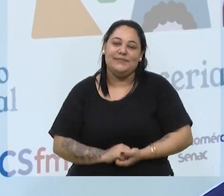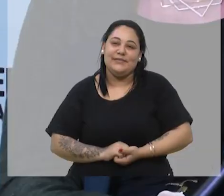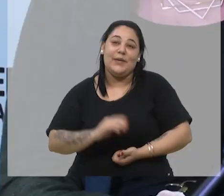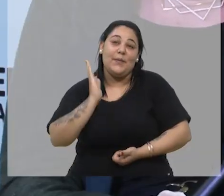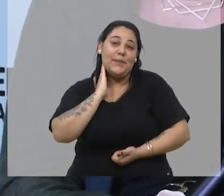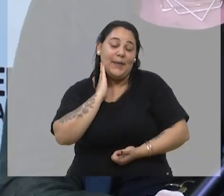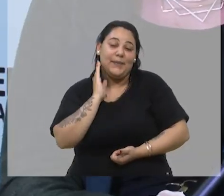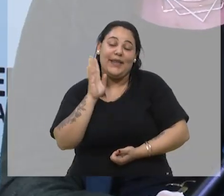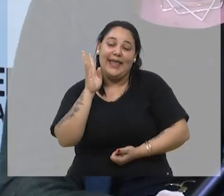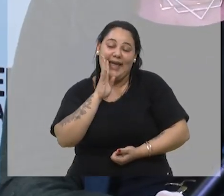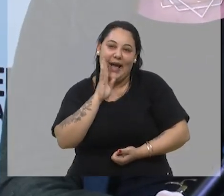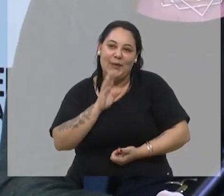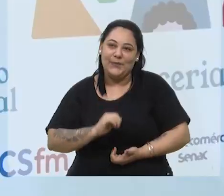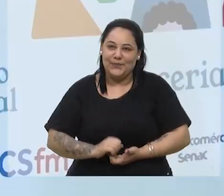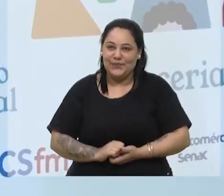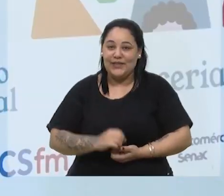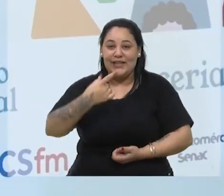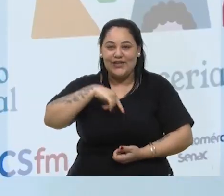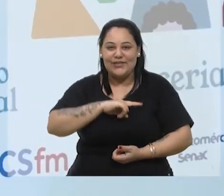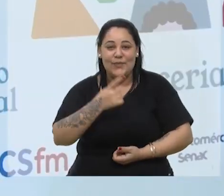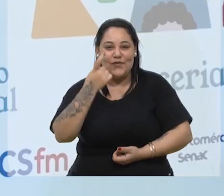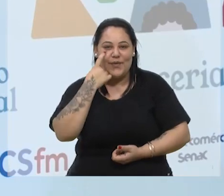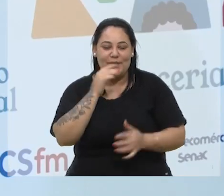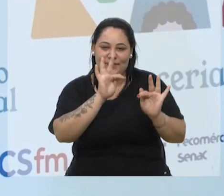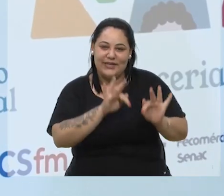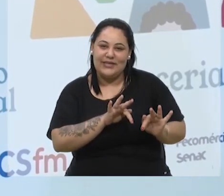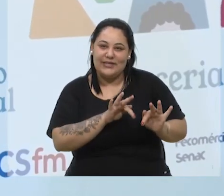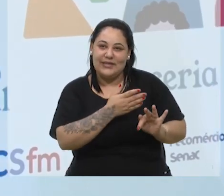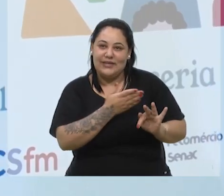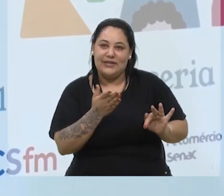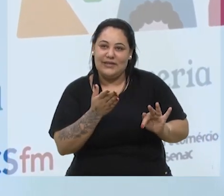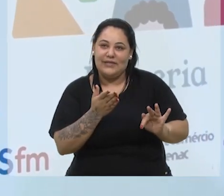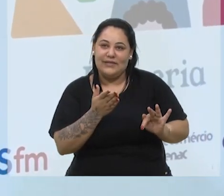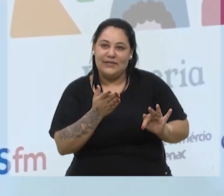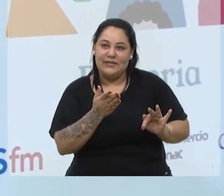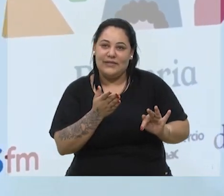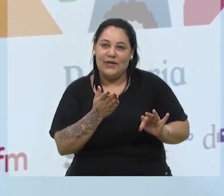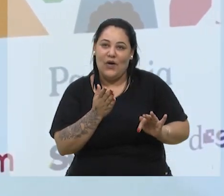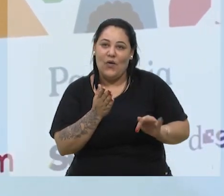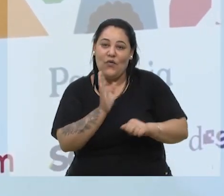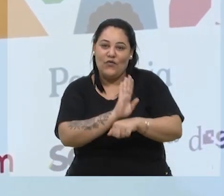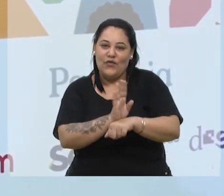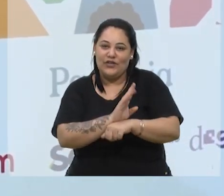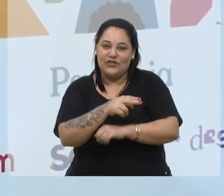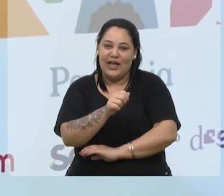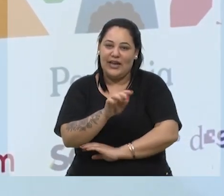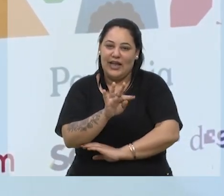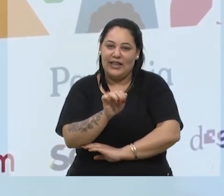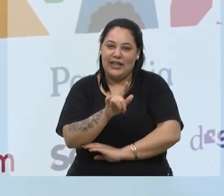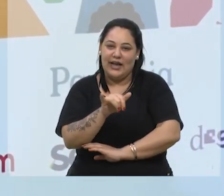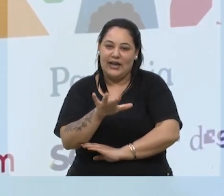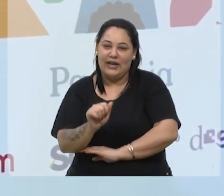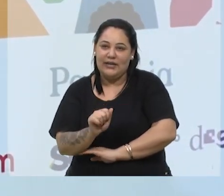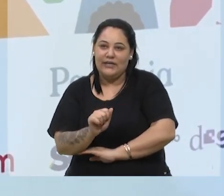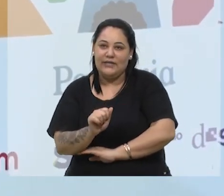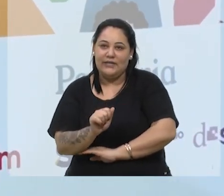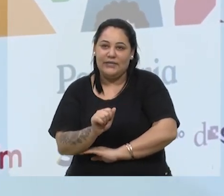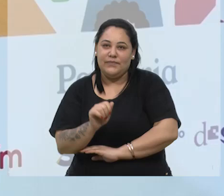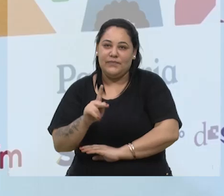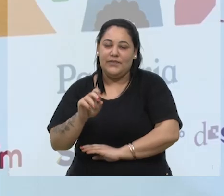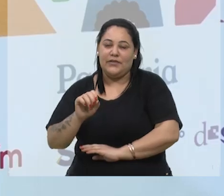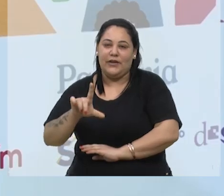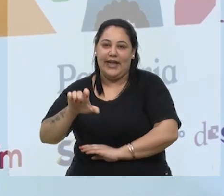Como é que faz pra ter uma editora? Ou vai participar do concurso literário? Essa é a minha dica. Os concursos literários são a melhor porta